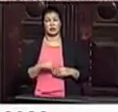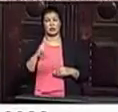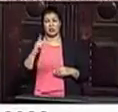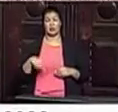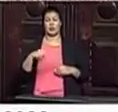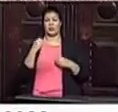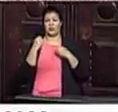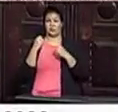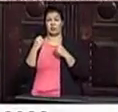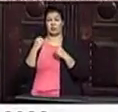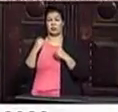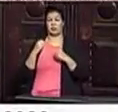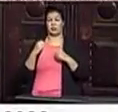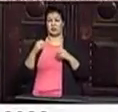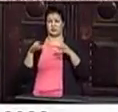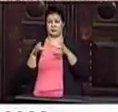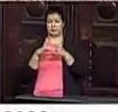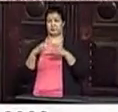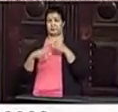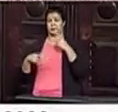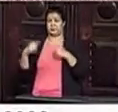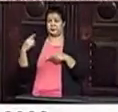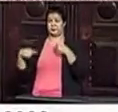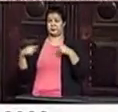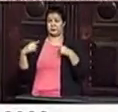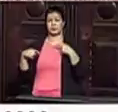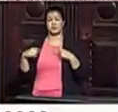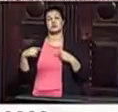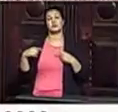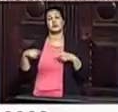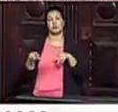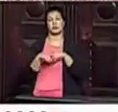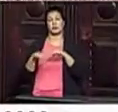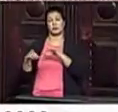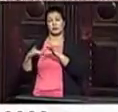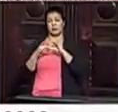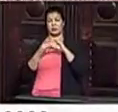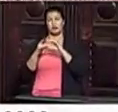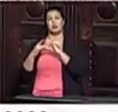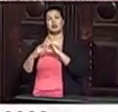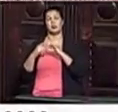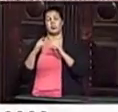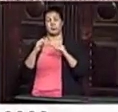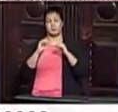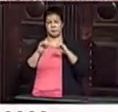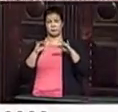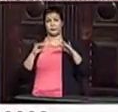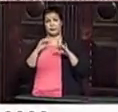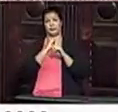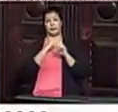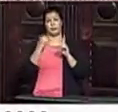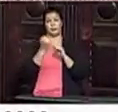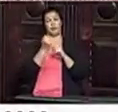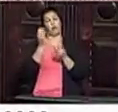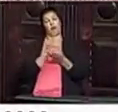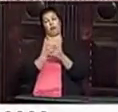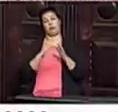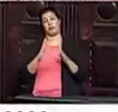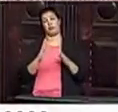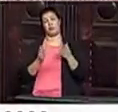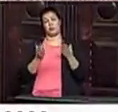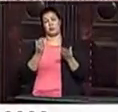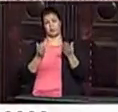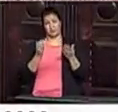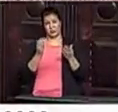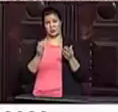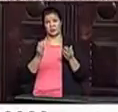partidos, suas identidades, seus vínculos programáticos perante a sociedade, é acabar com a coligação proporcional. Que aí o